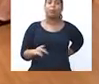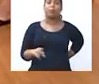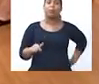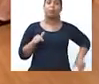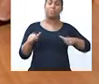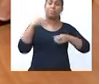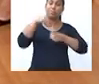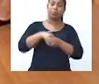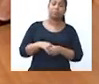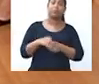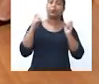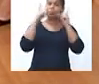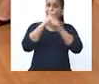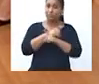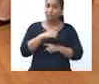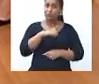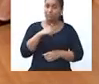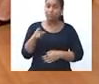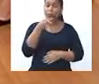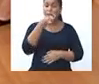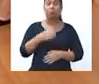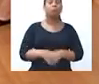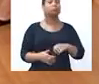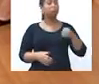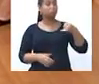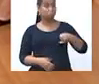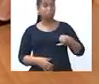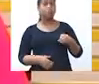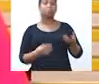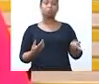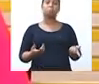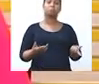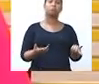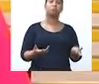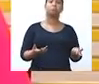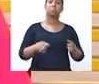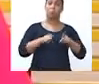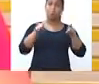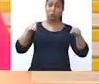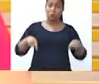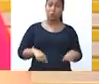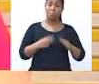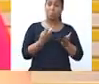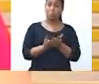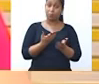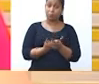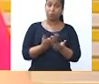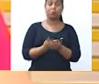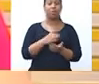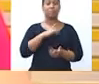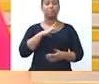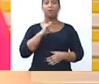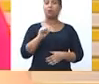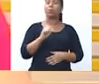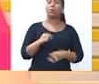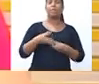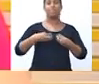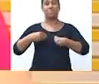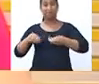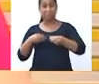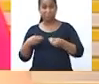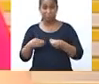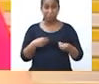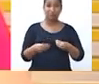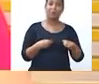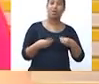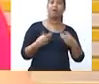trabalho, isso fica ainda mais complicado, a senhora acha? Eu acho que sim. No ambiente acadêmico, a gente ainda tem um pouco mais de flexibilidade, embora